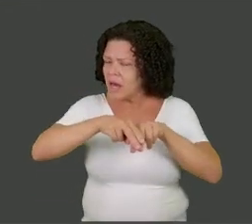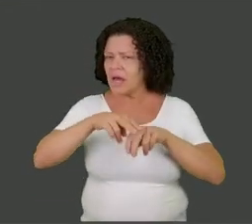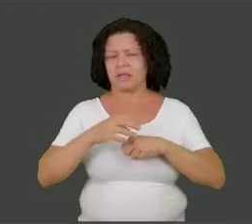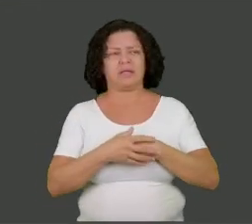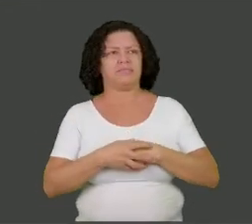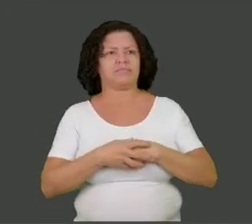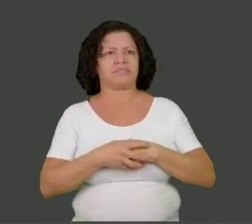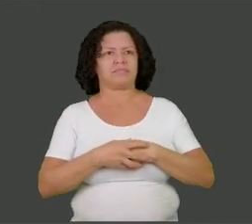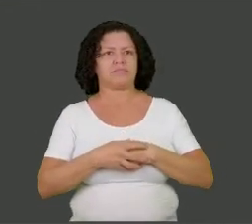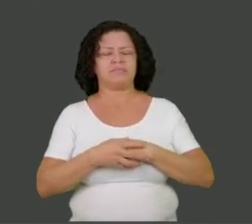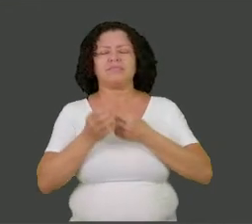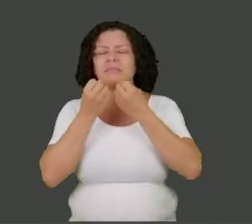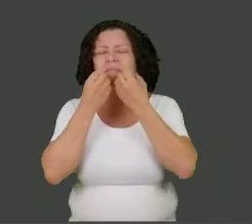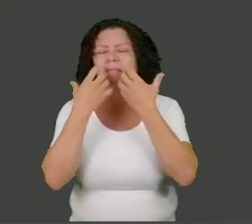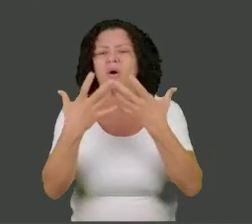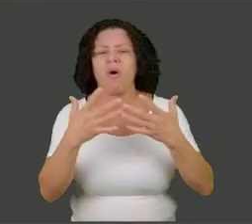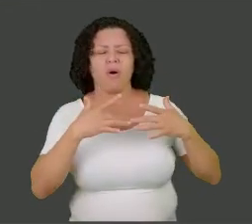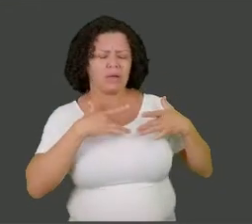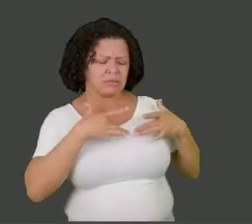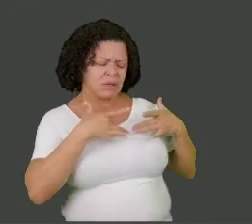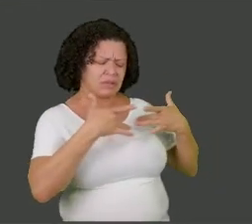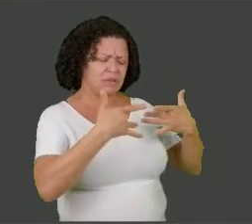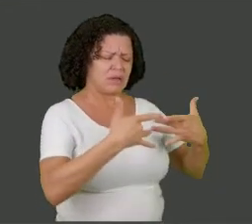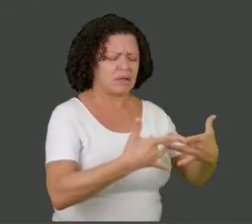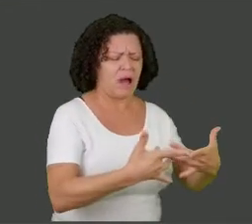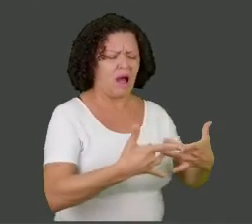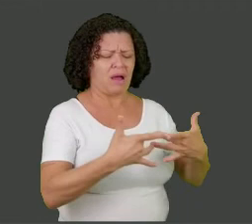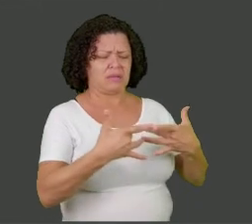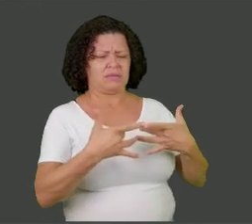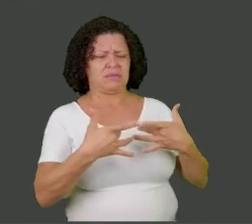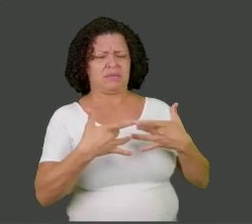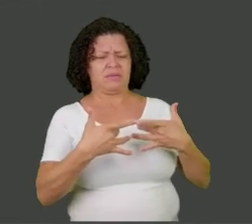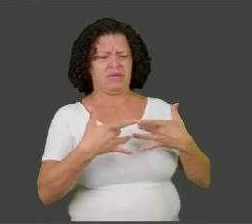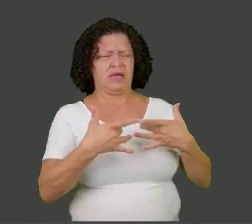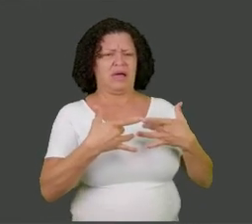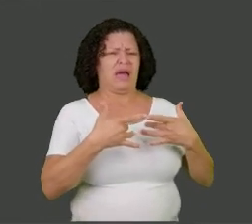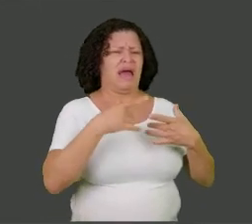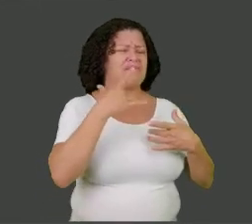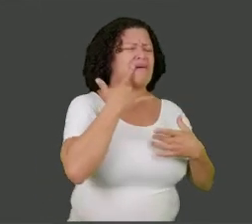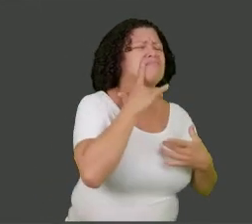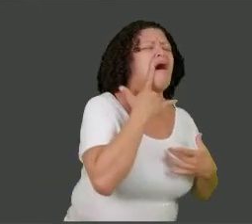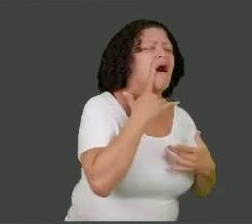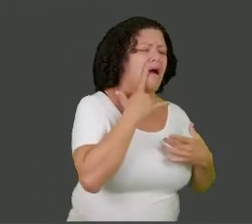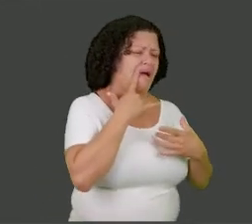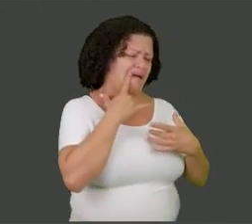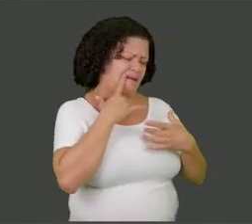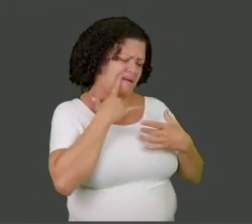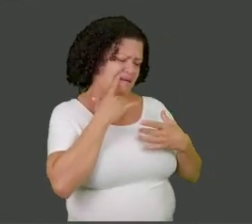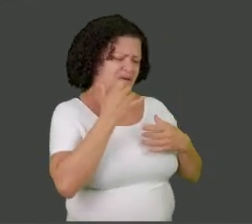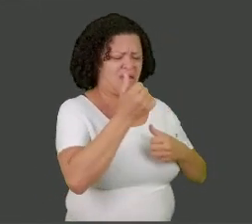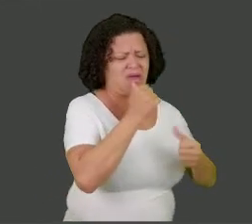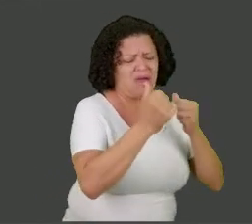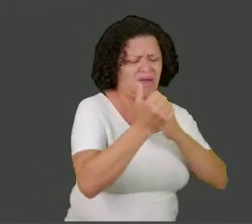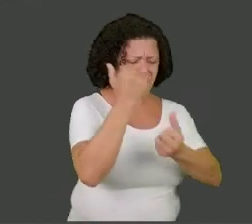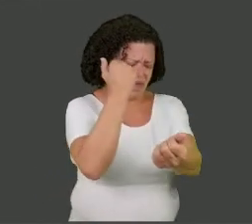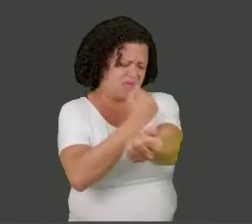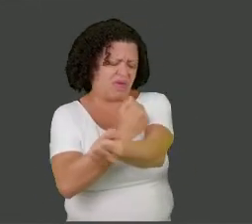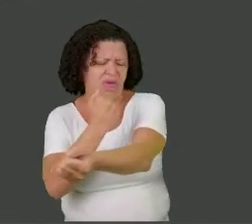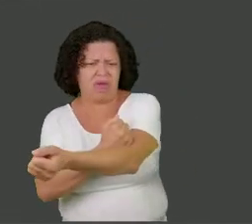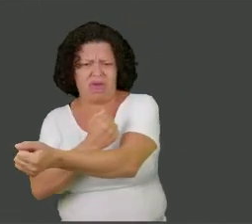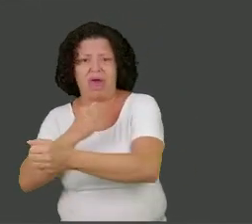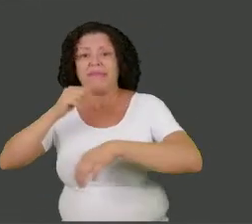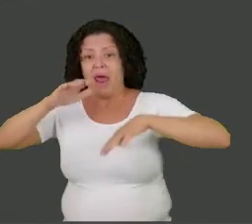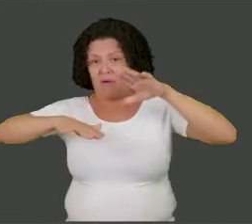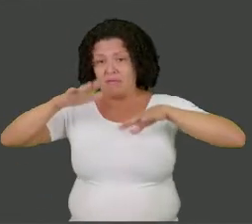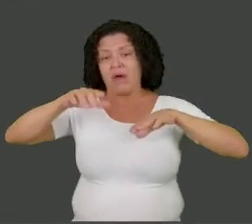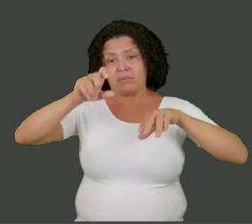vida encarnada, né, muito dedicada ao consumo de bebidas alcoólicas, a um vício, uma